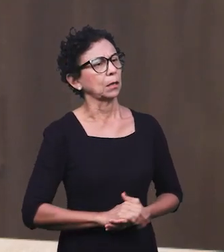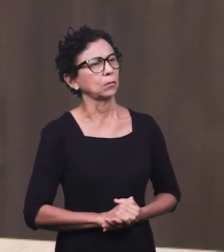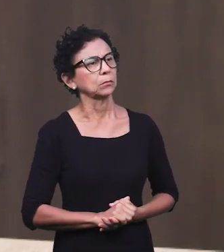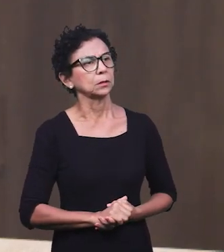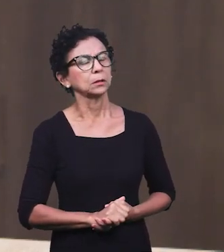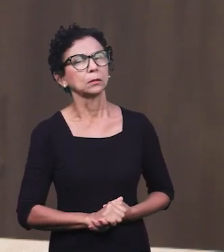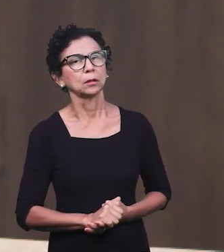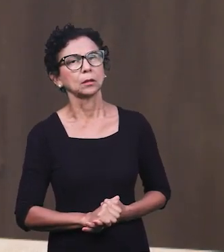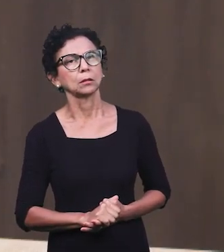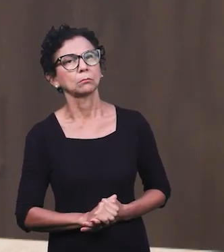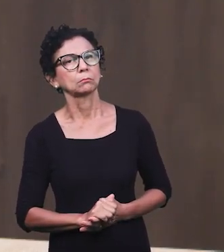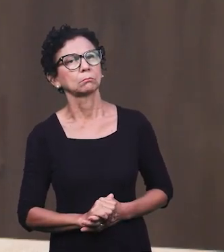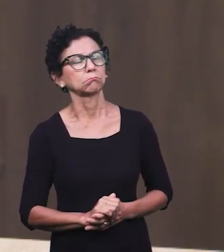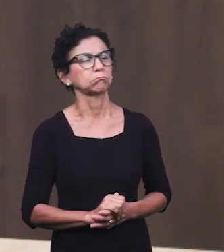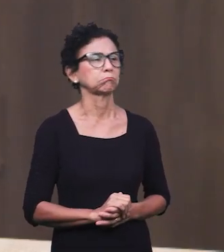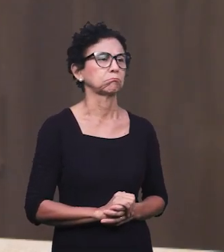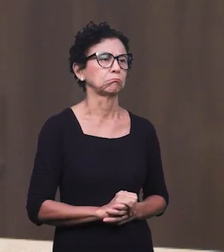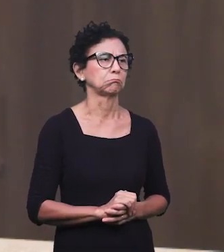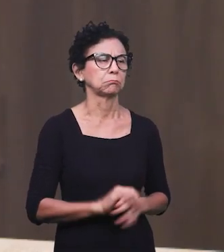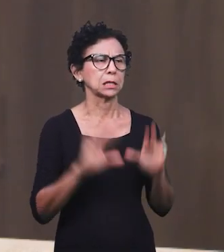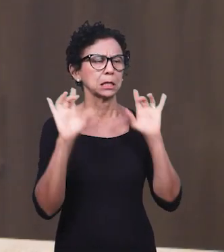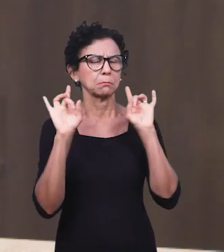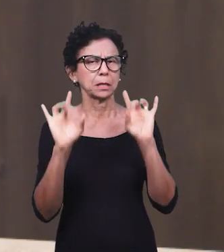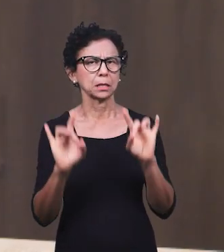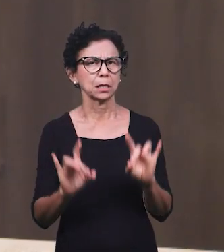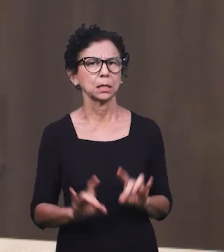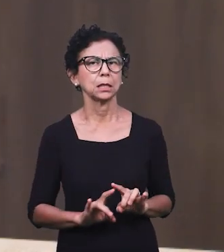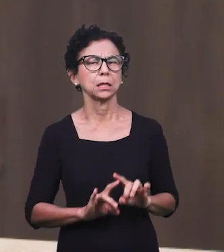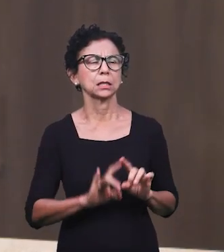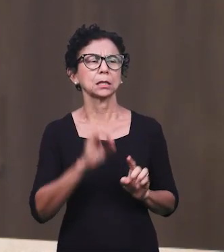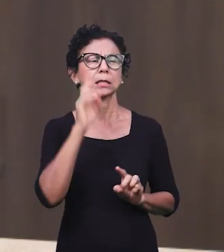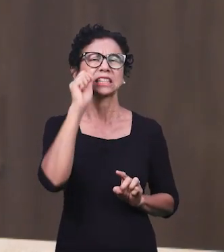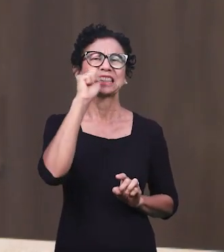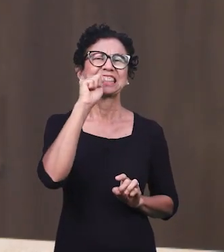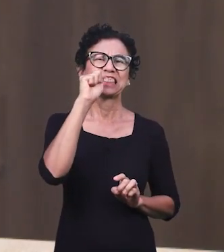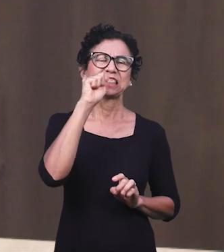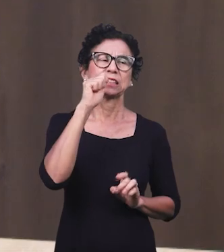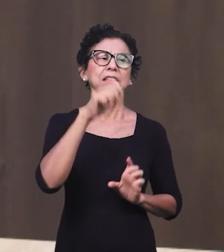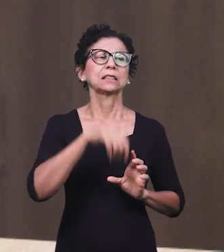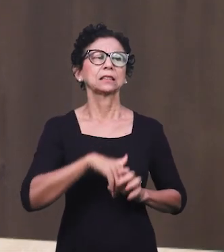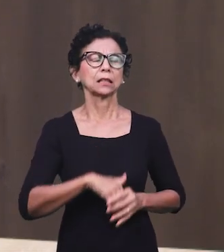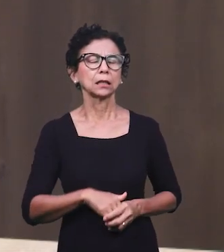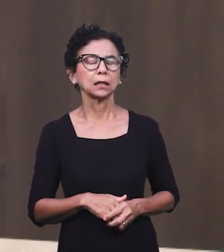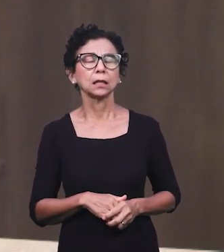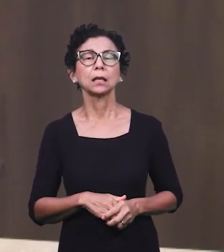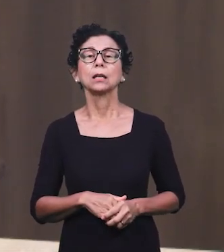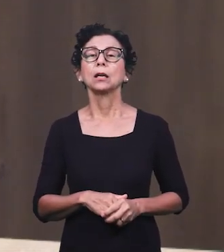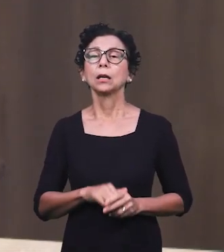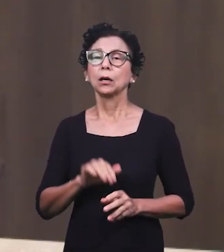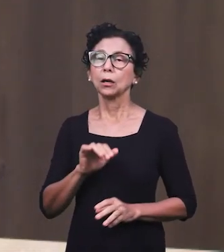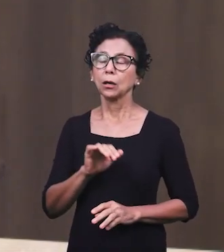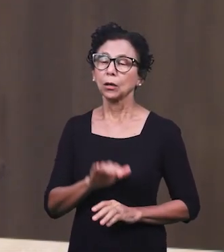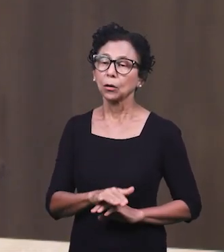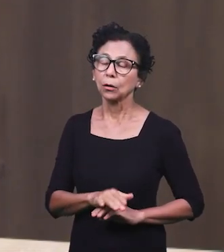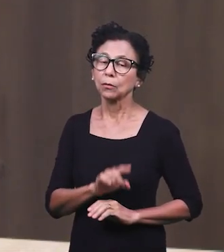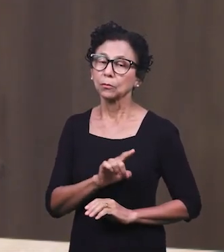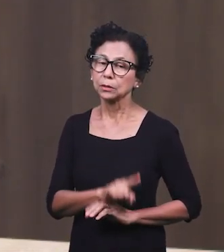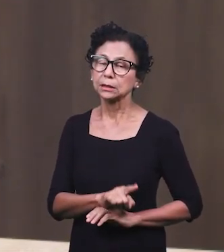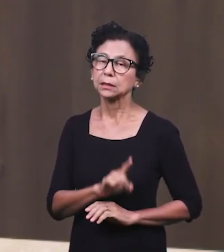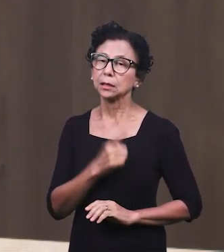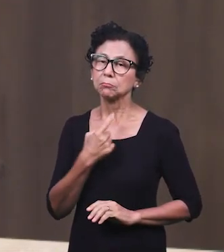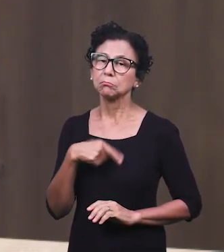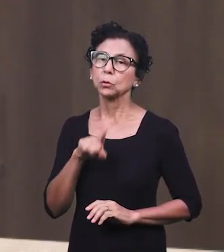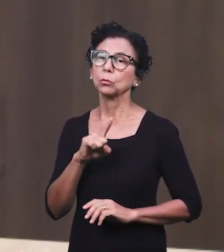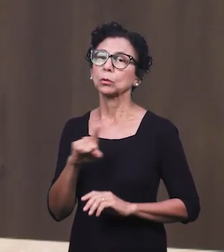o dentista que já cuida dele, um cirurgião, fazer esse acompanhamento, se orientar adequadamente com um profissional